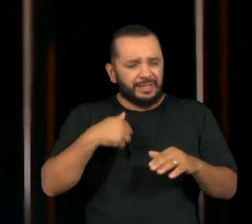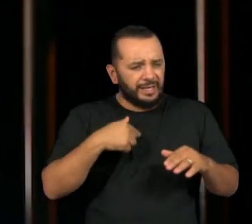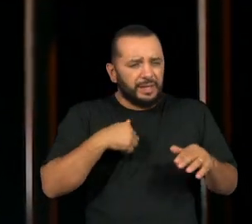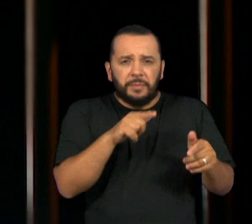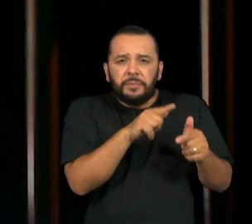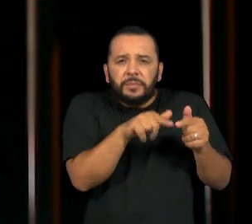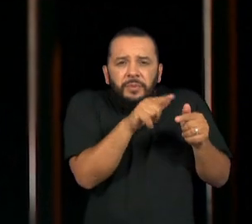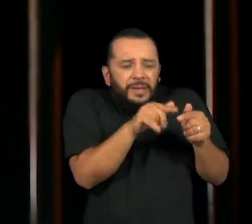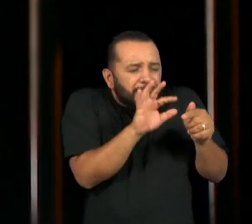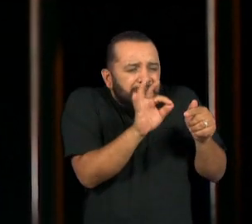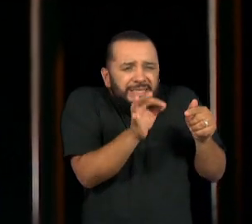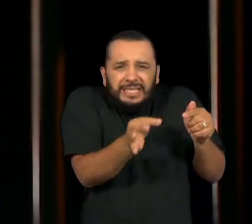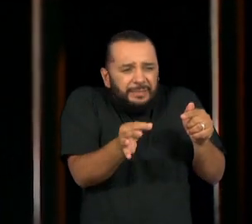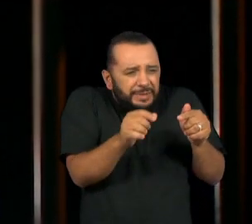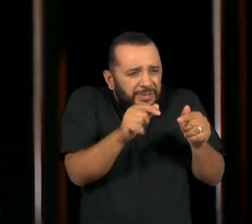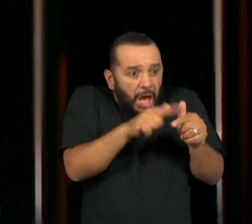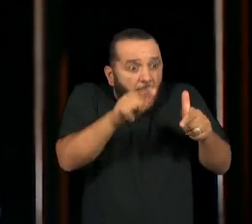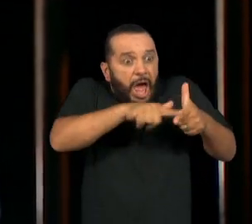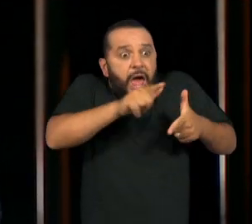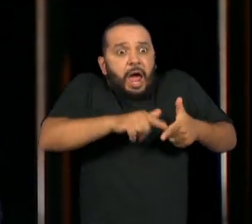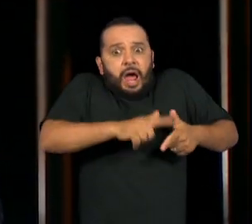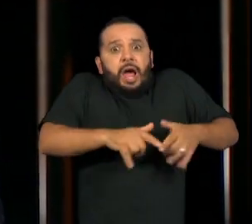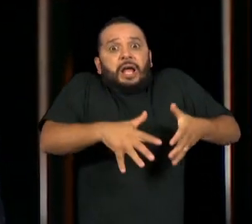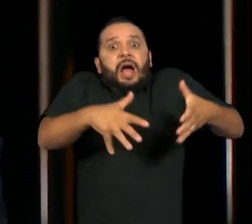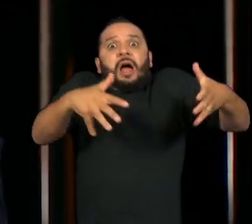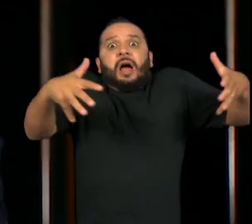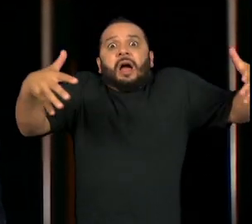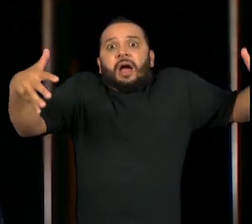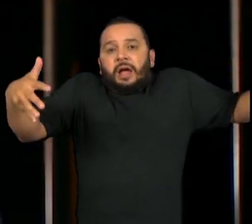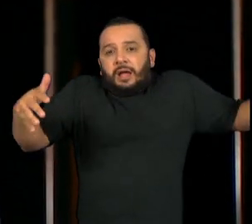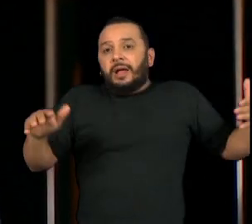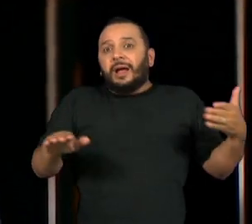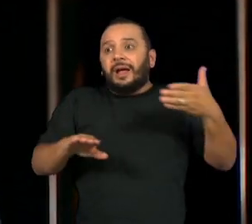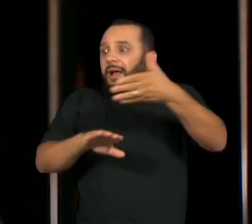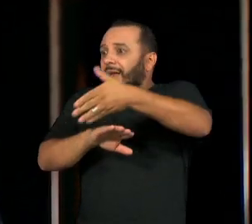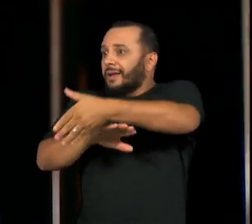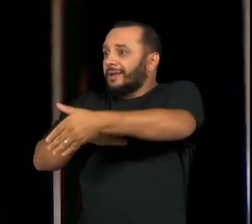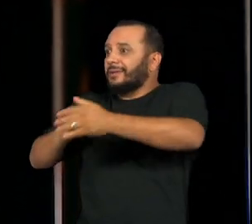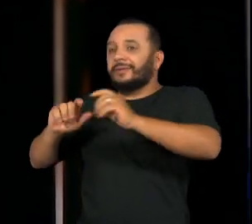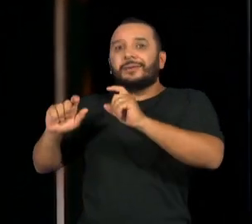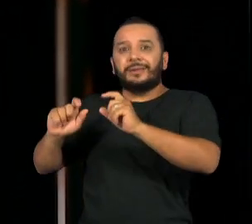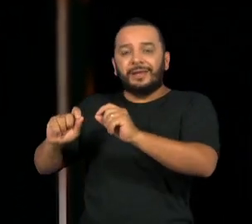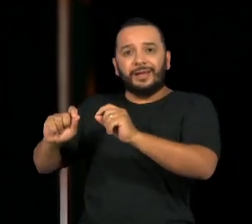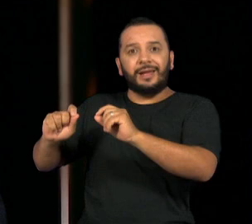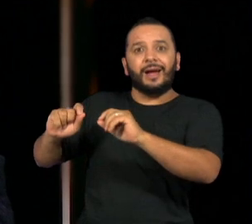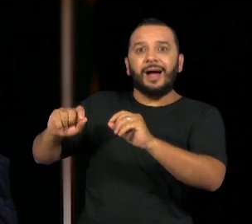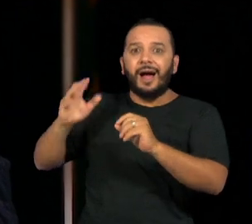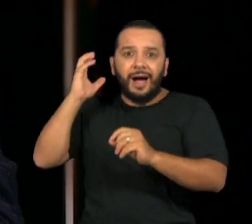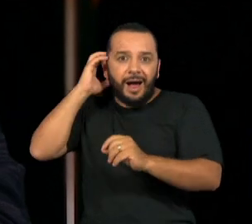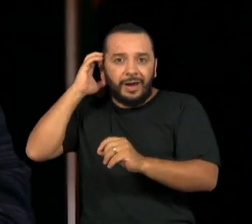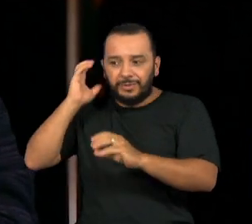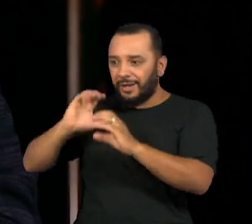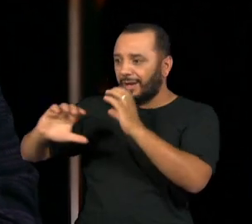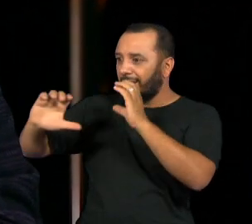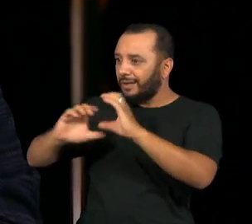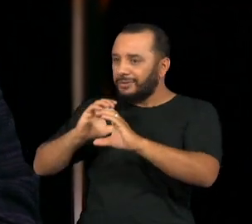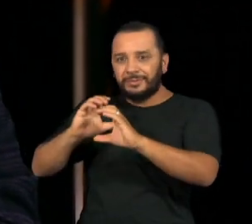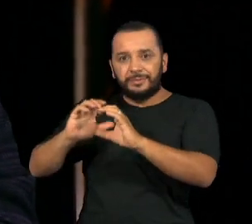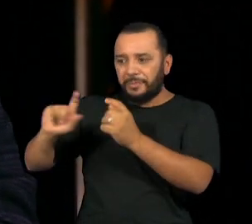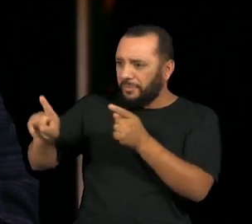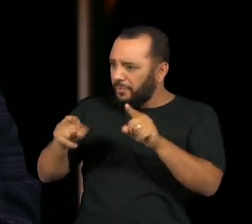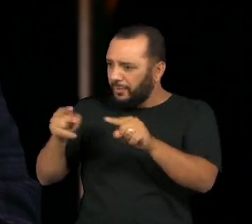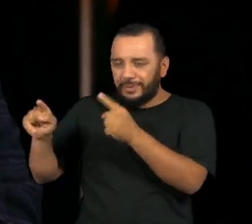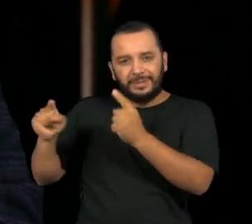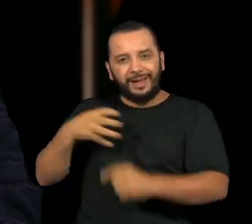gigante, entre numa rádio e cante. Música serve para isso. São versos do artista